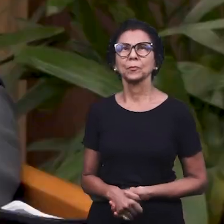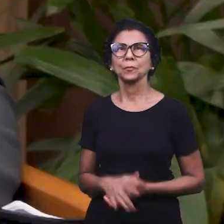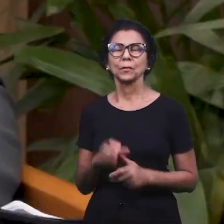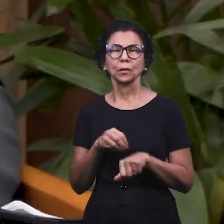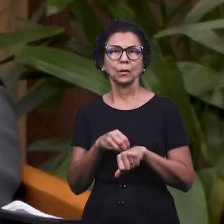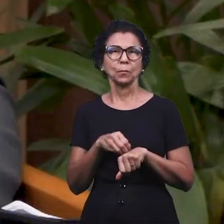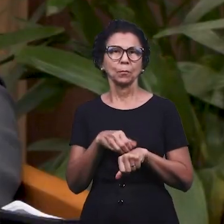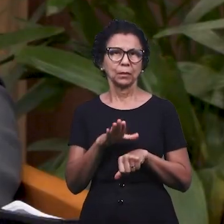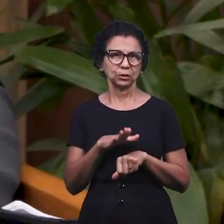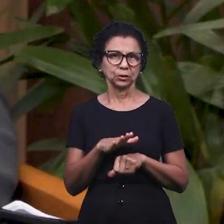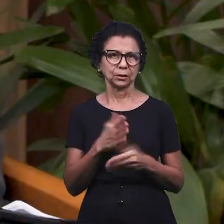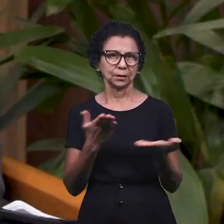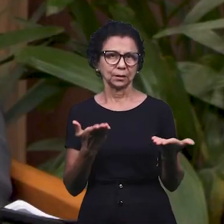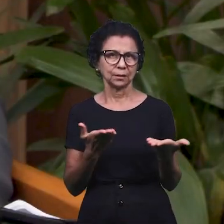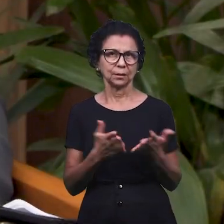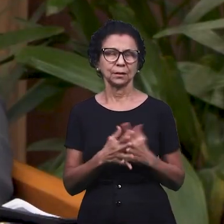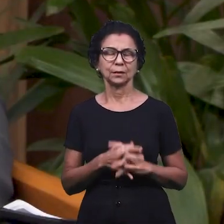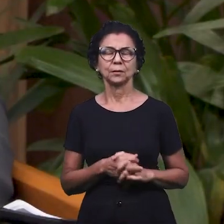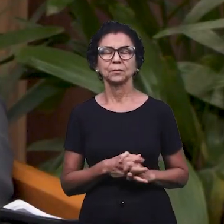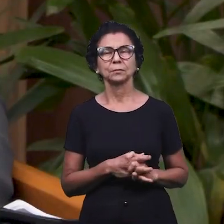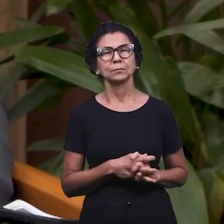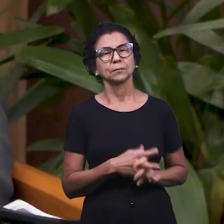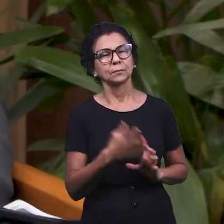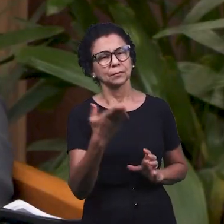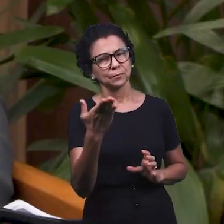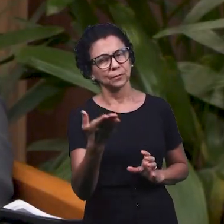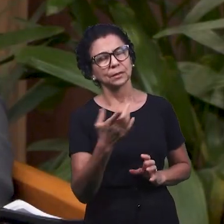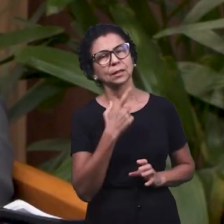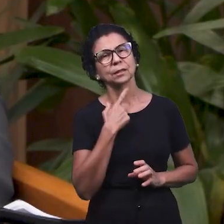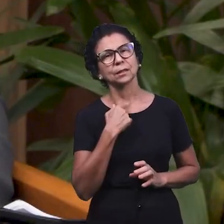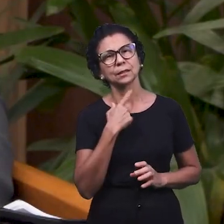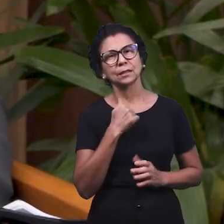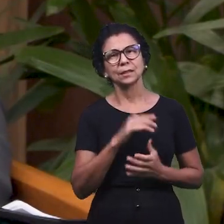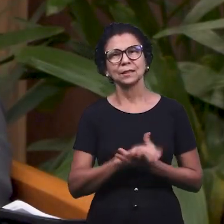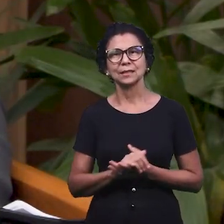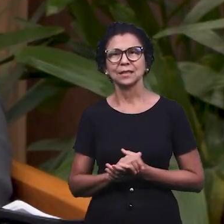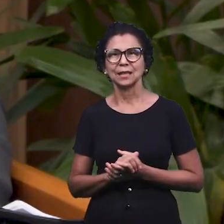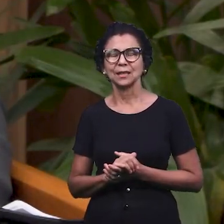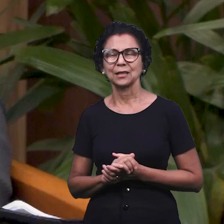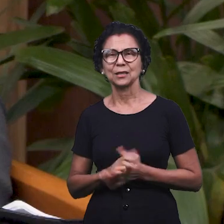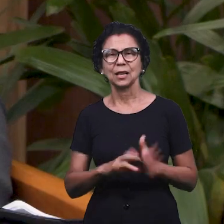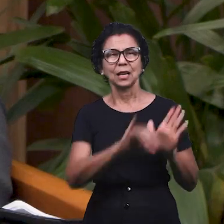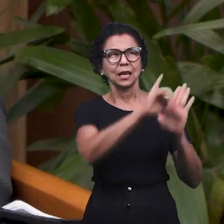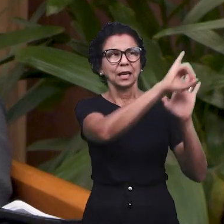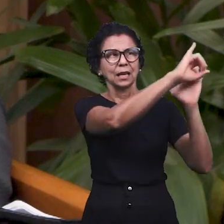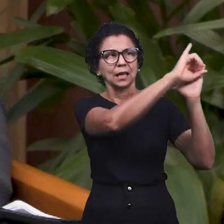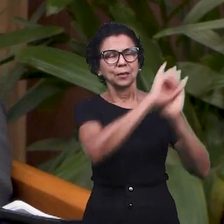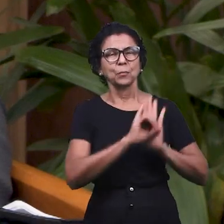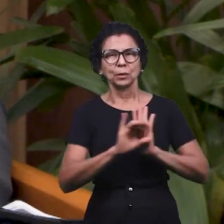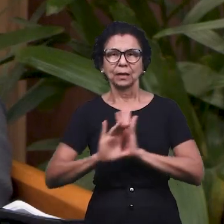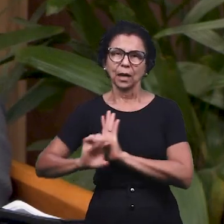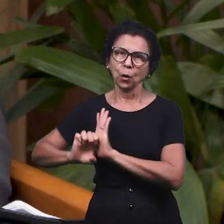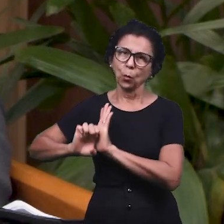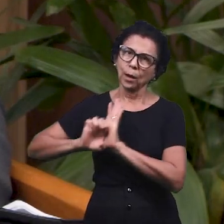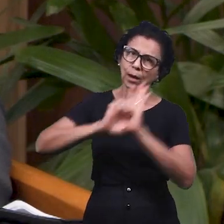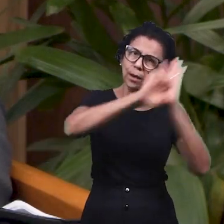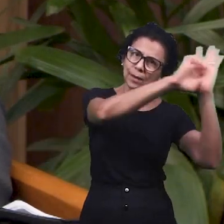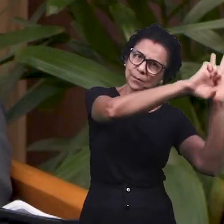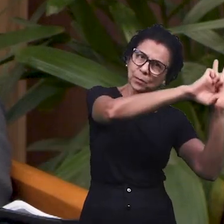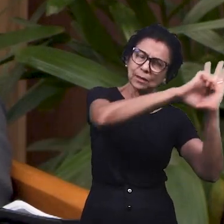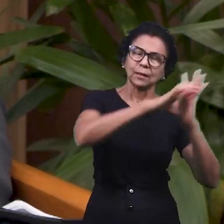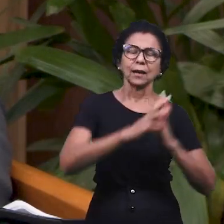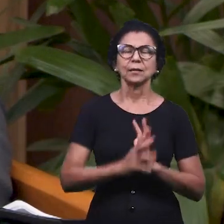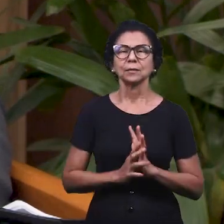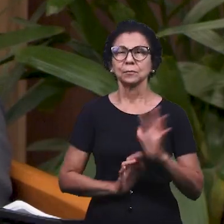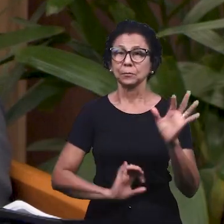um conselho, né, para quem está desejando importar ou exportar, já fazer essa atualização de capital, naturalmente,